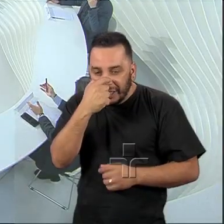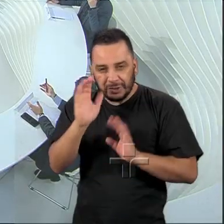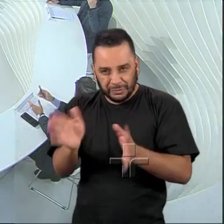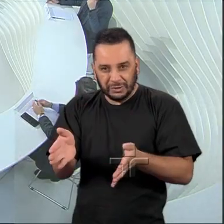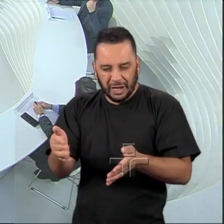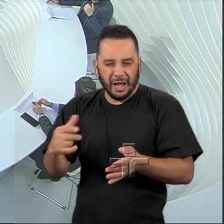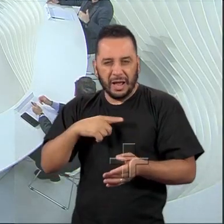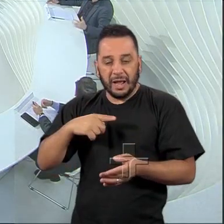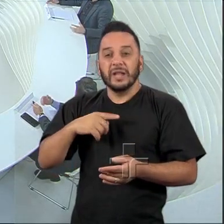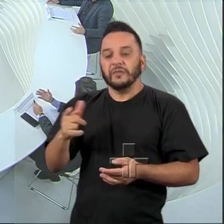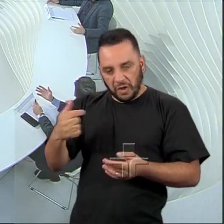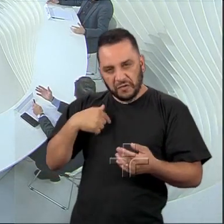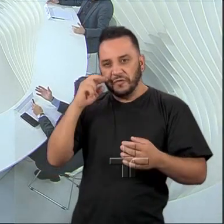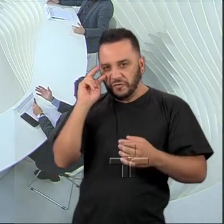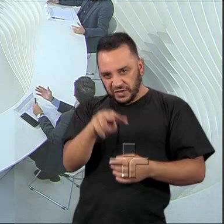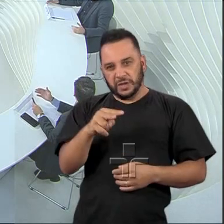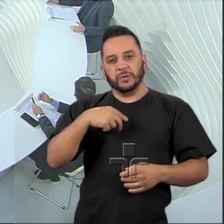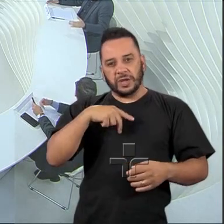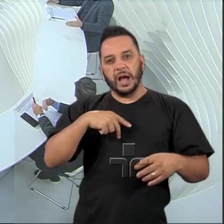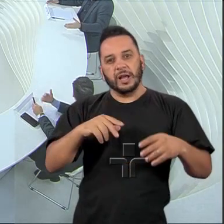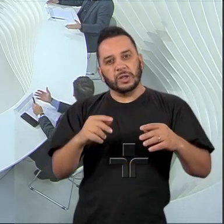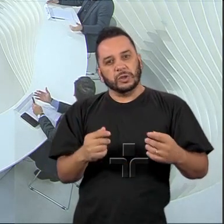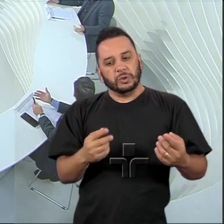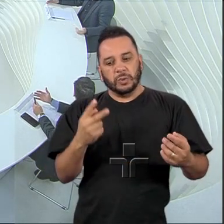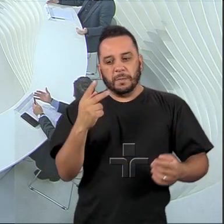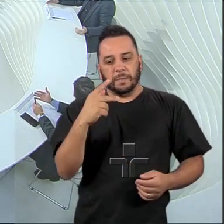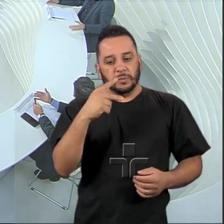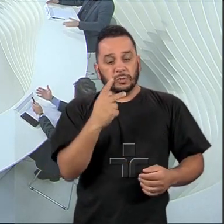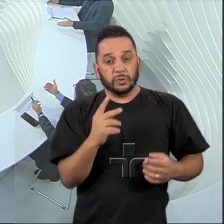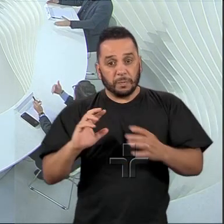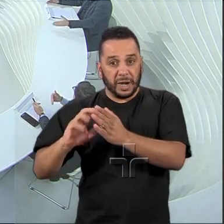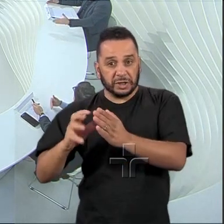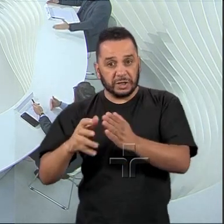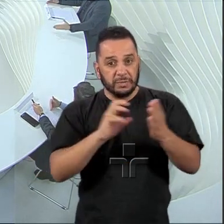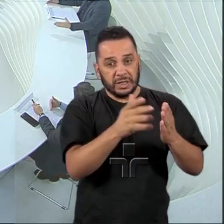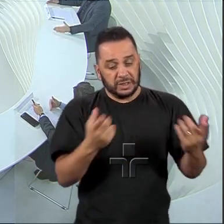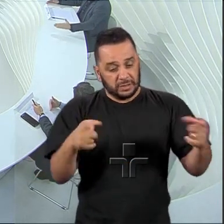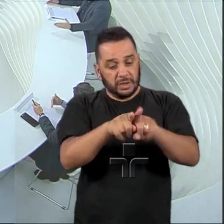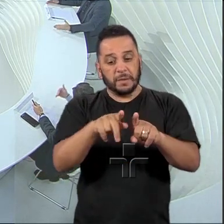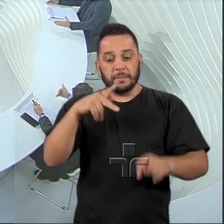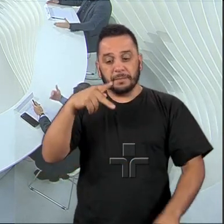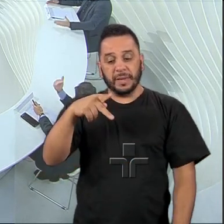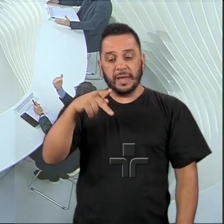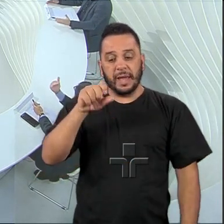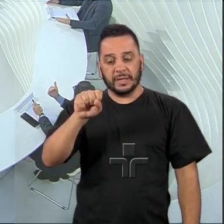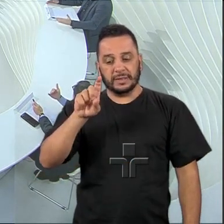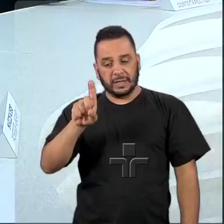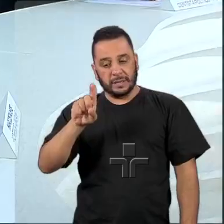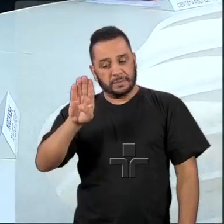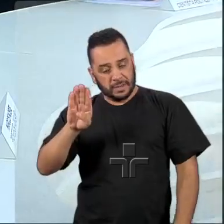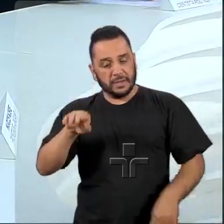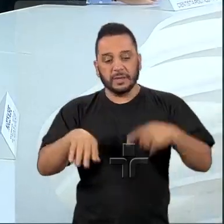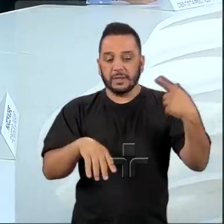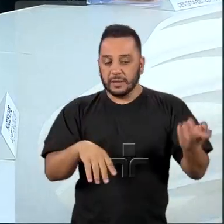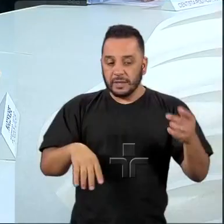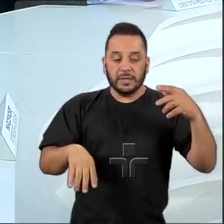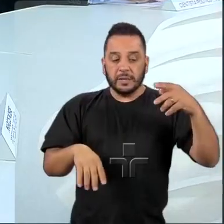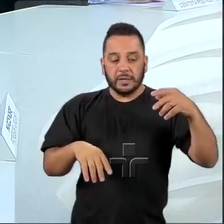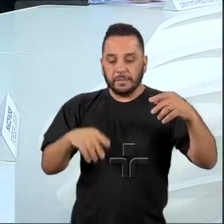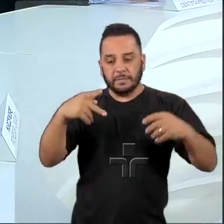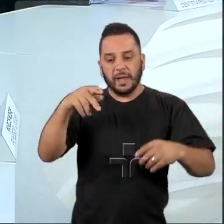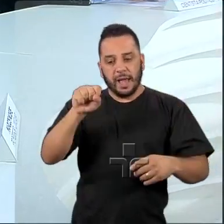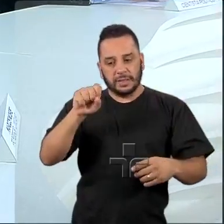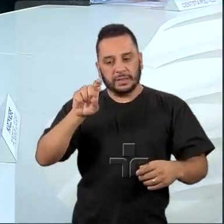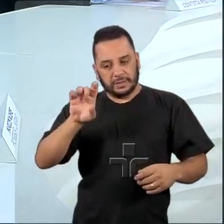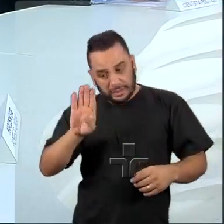né? Durante a eleição toda, você falou que havia um grande espaço. Claro, mas aí, como não surgiu... Uma série de erros que são cometidos a partir